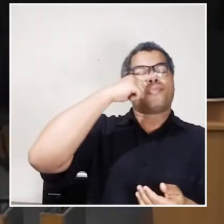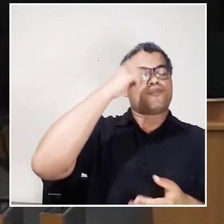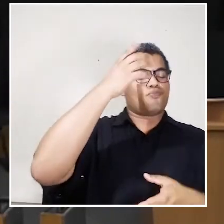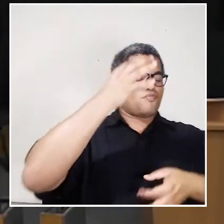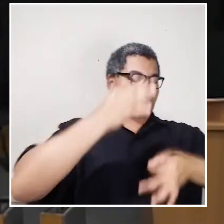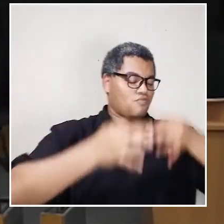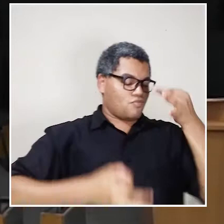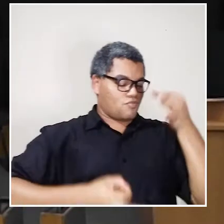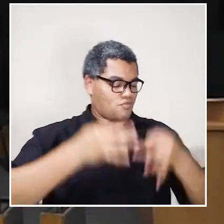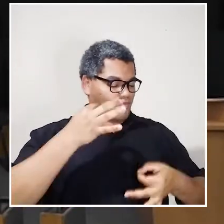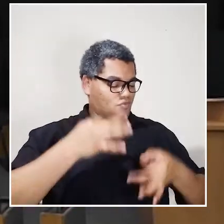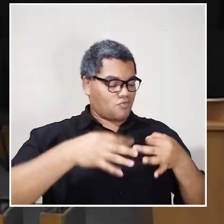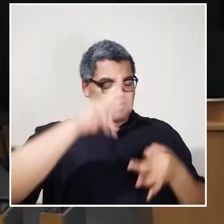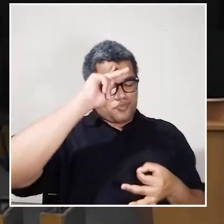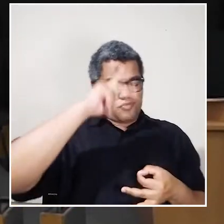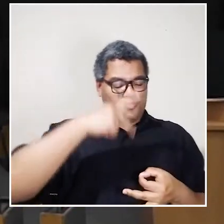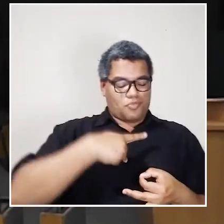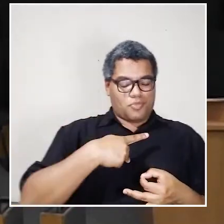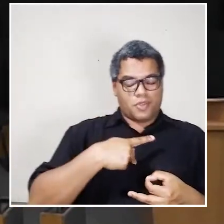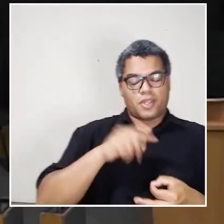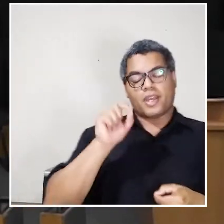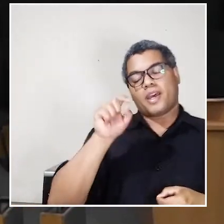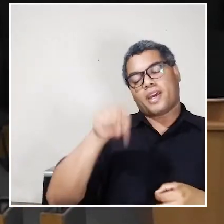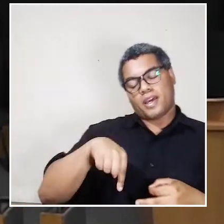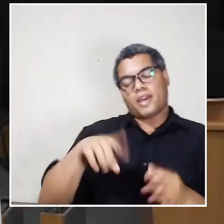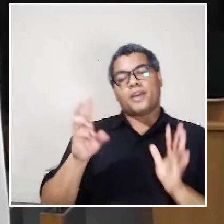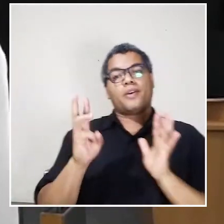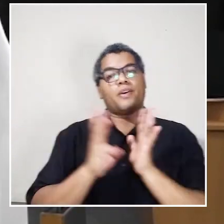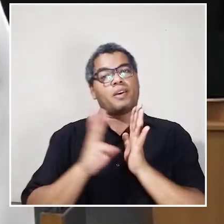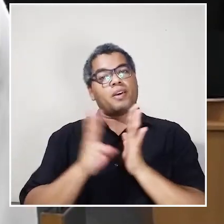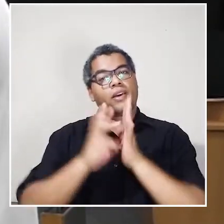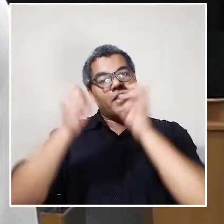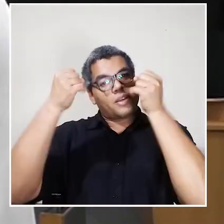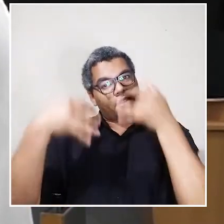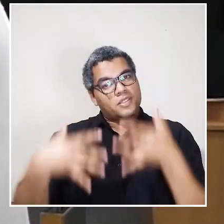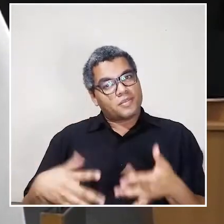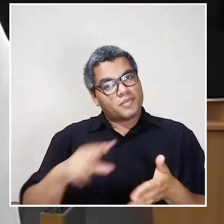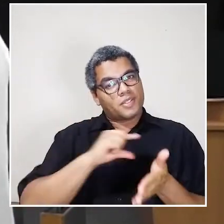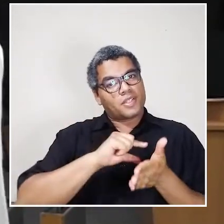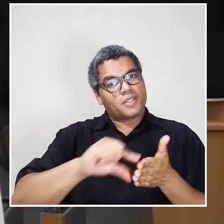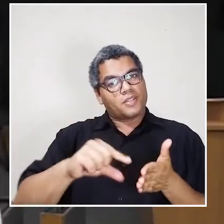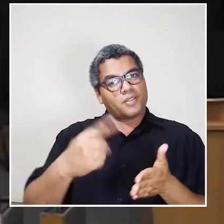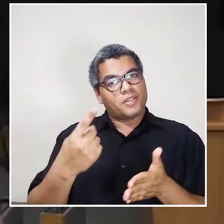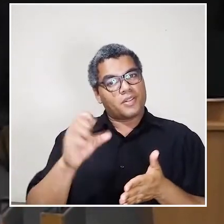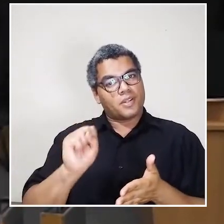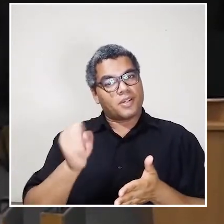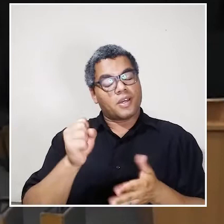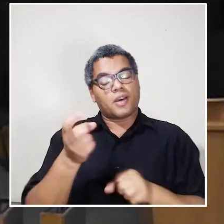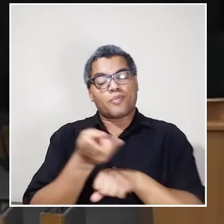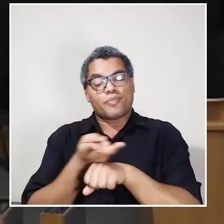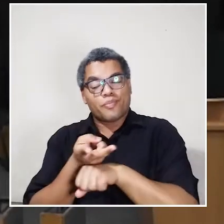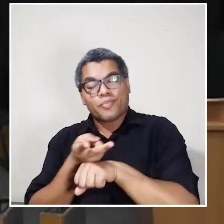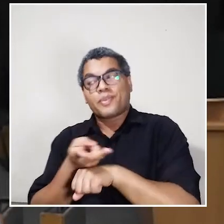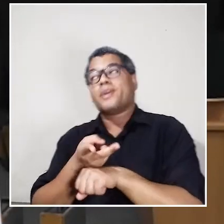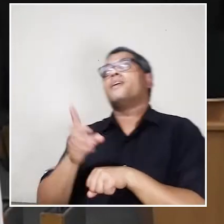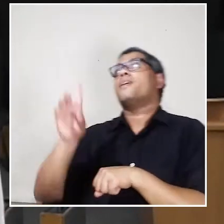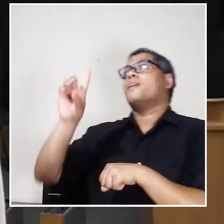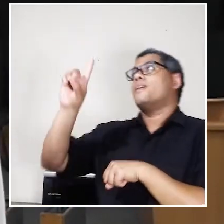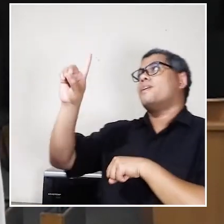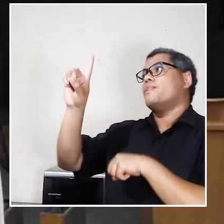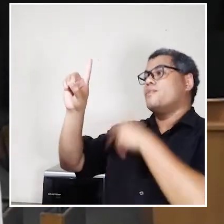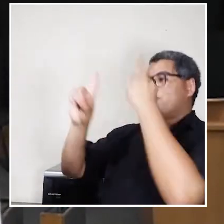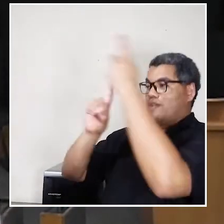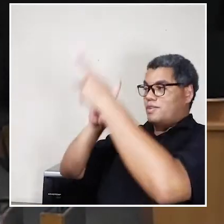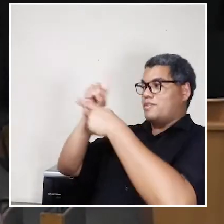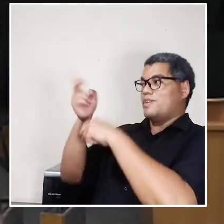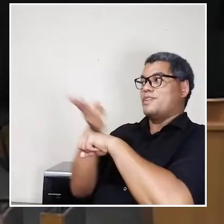pretensas justiças. É o que Daniel diz no versículo 18. Não buscamos a tua